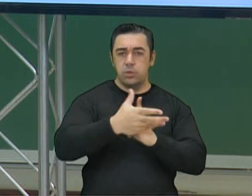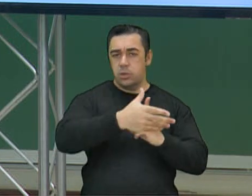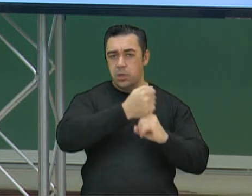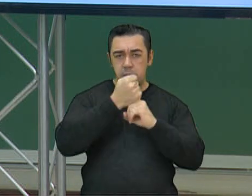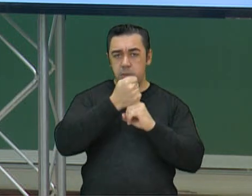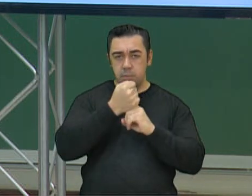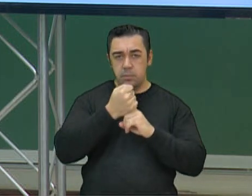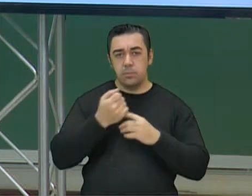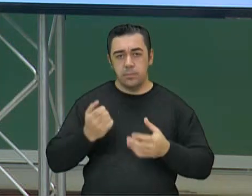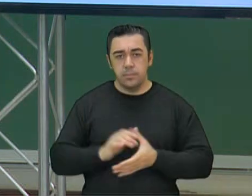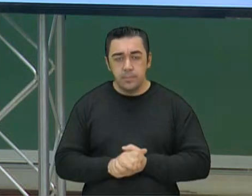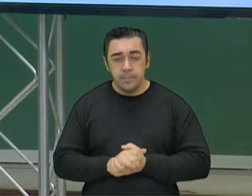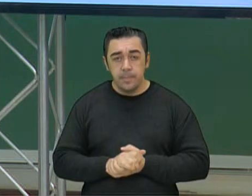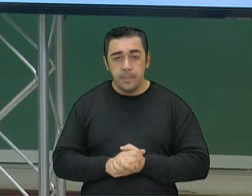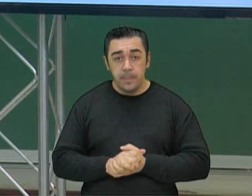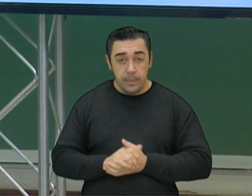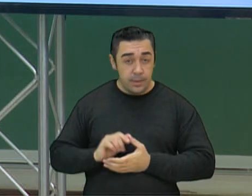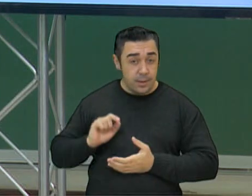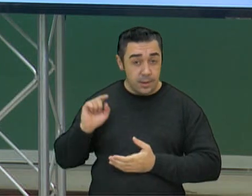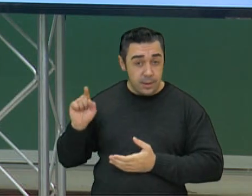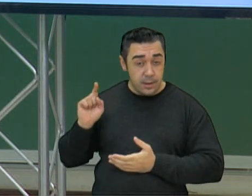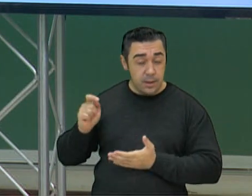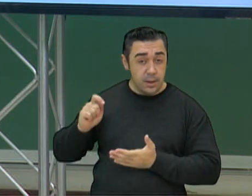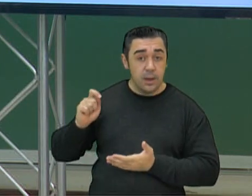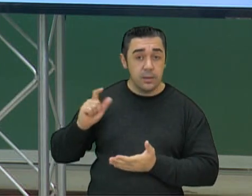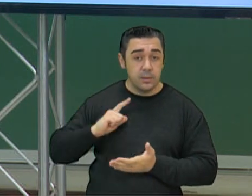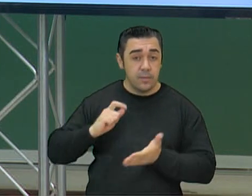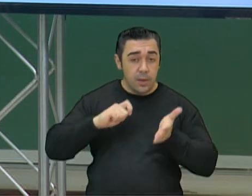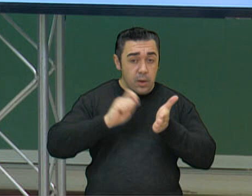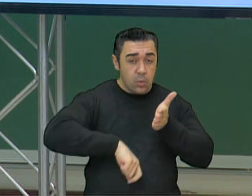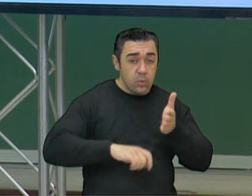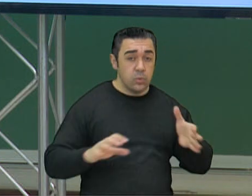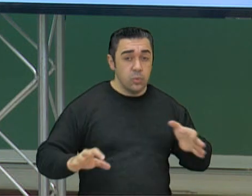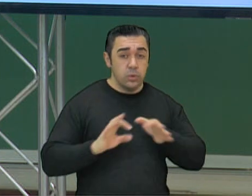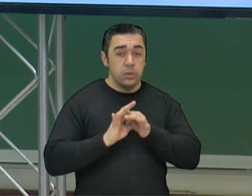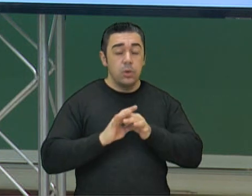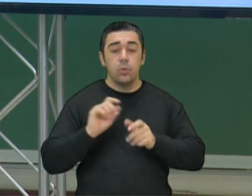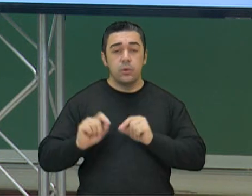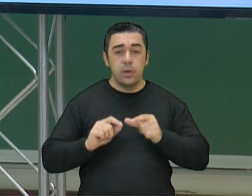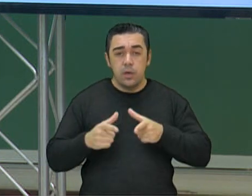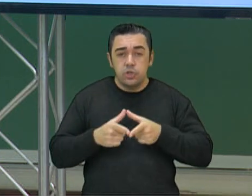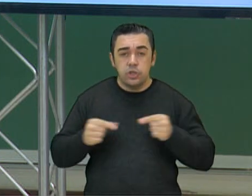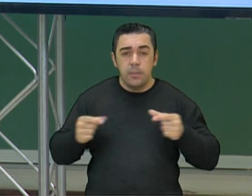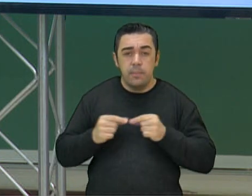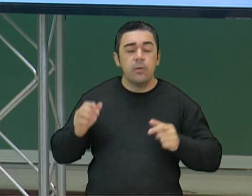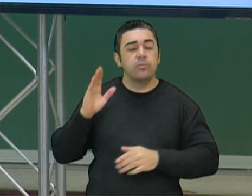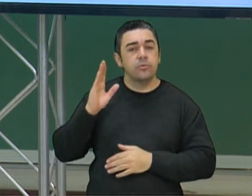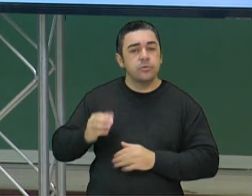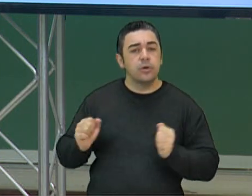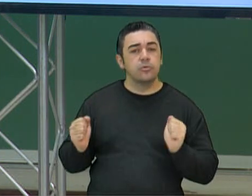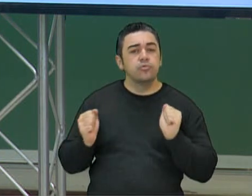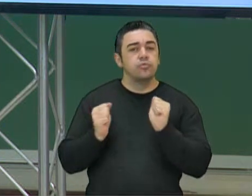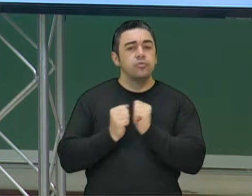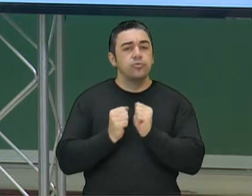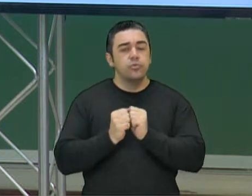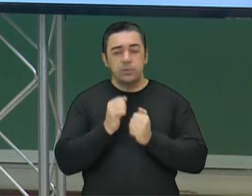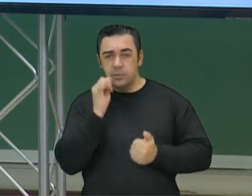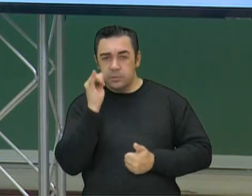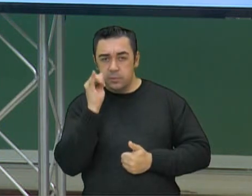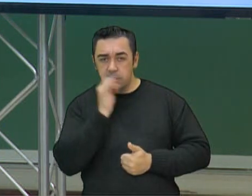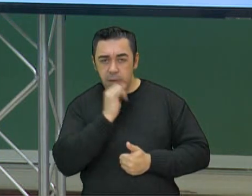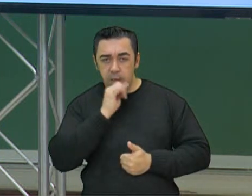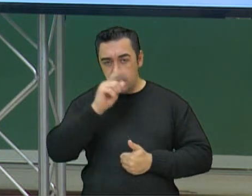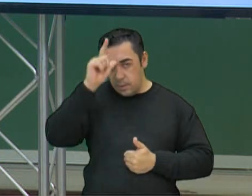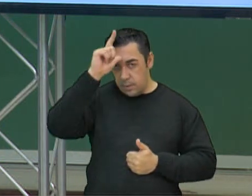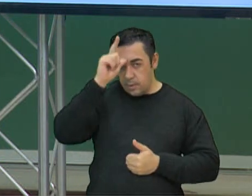se espalhasse. Esse acordo, então, integrou o Japão, aquele acordo que já havia Roma-Berlim. Primeiro, em